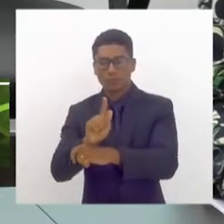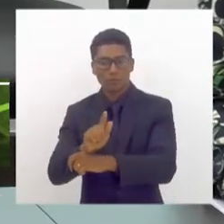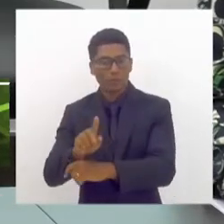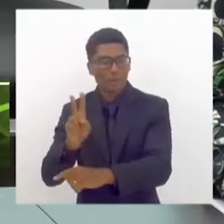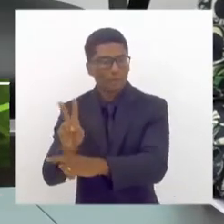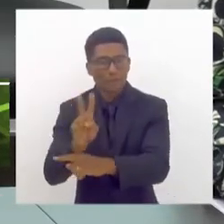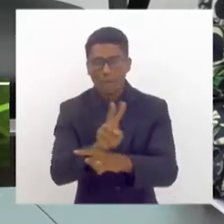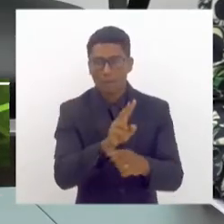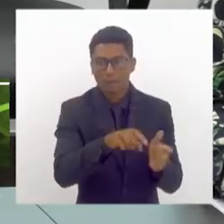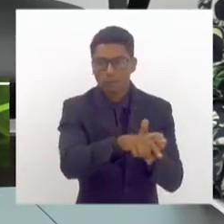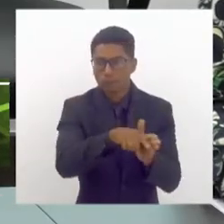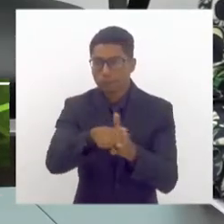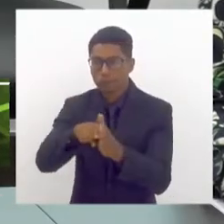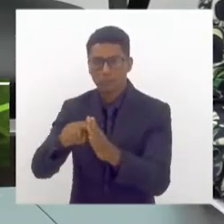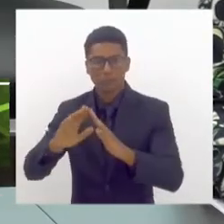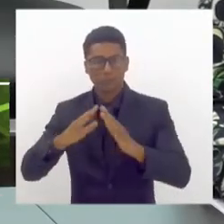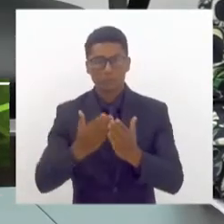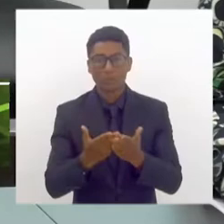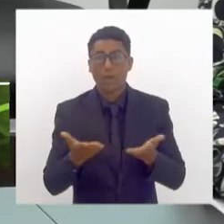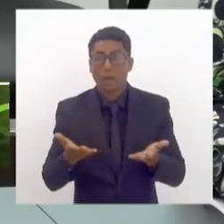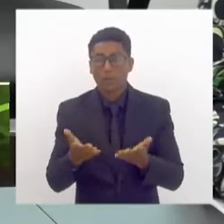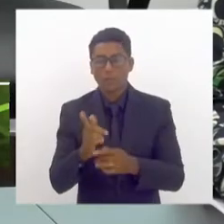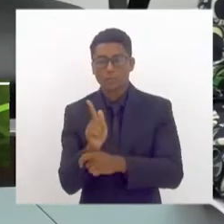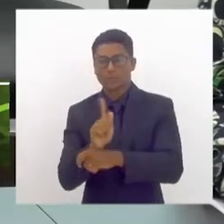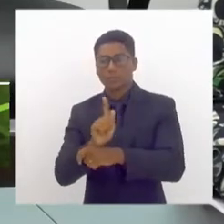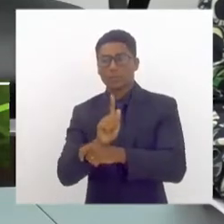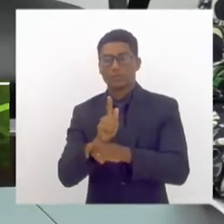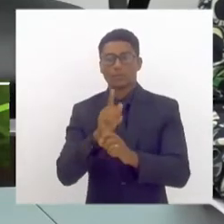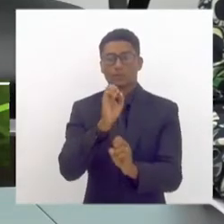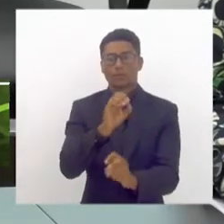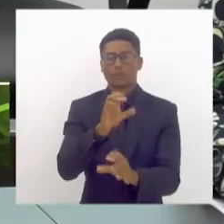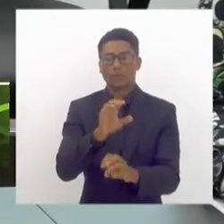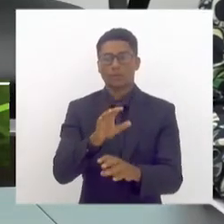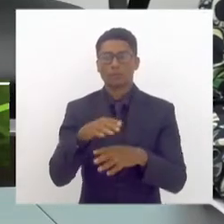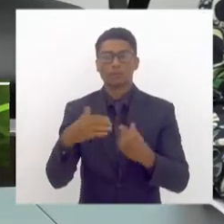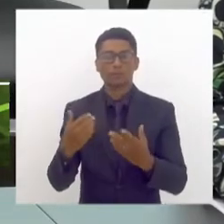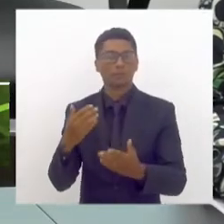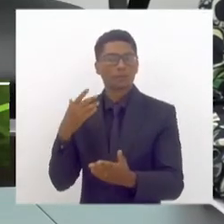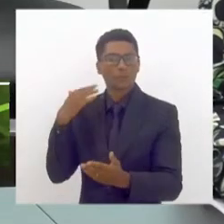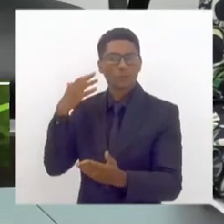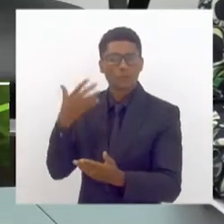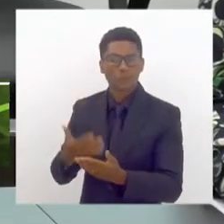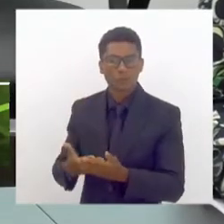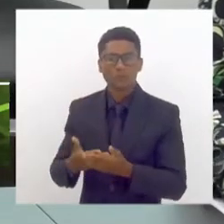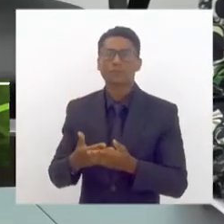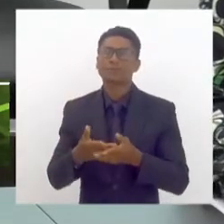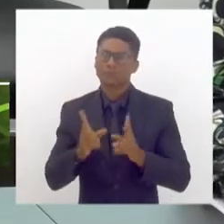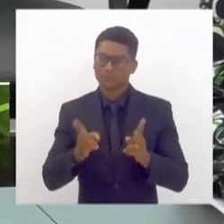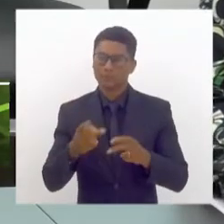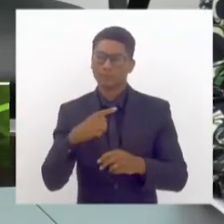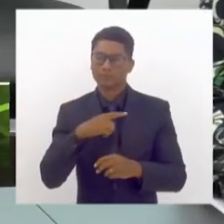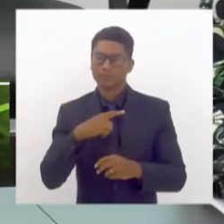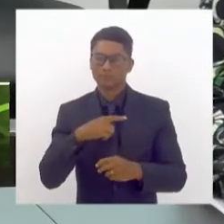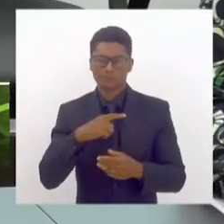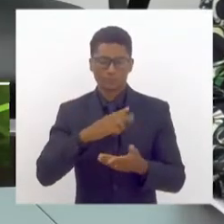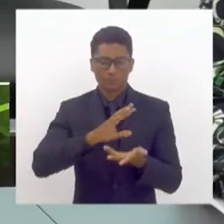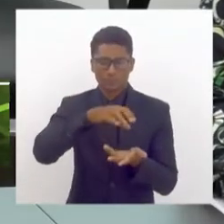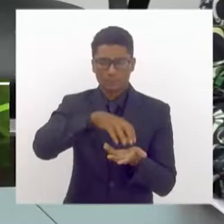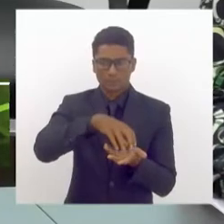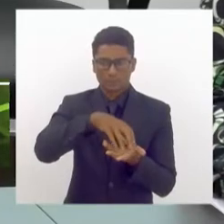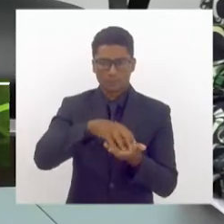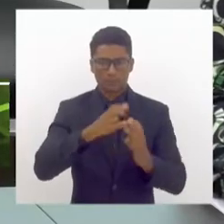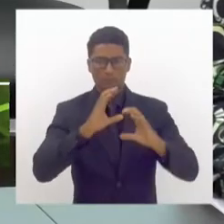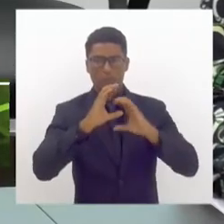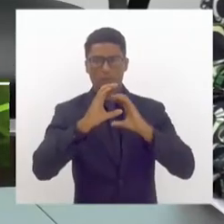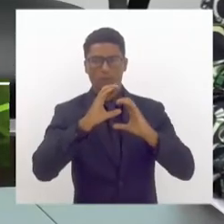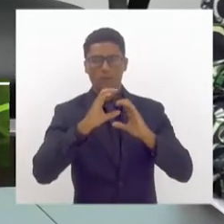no Conselho Estadual de Educação, e nós tivemos durante todo esse período canais de comunicação. O que chamou muita atenção